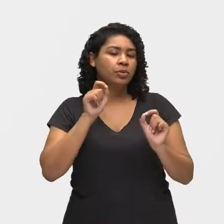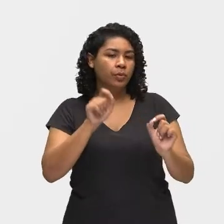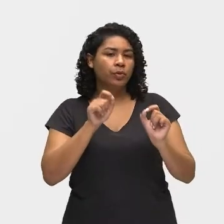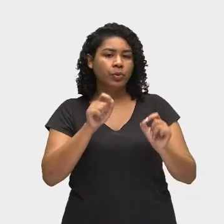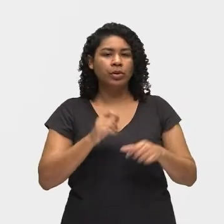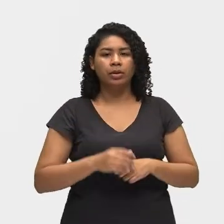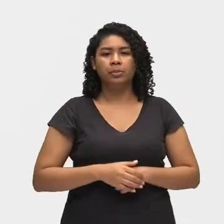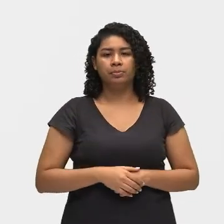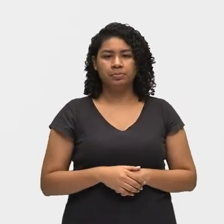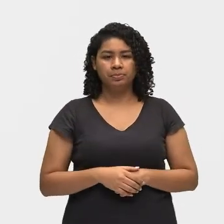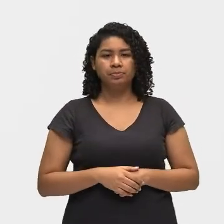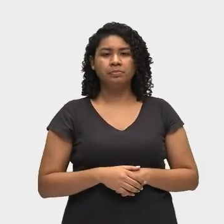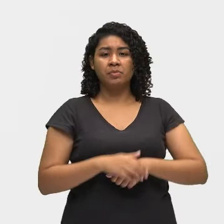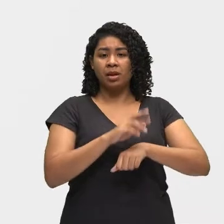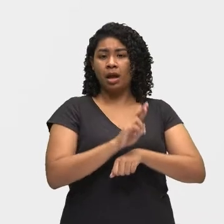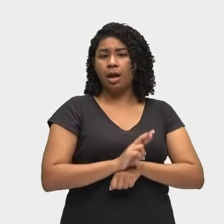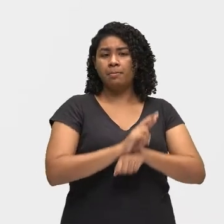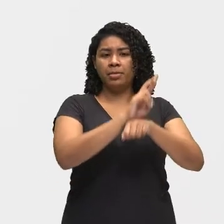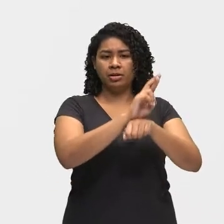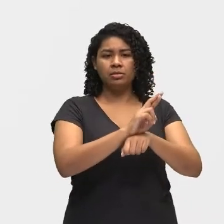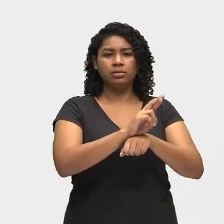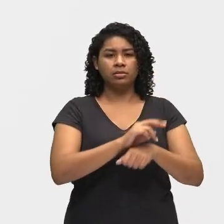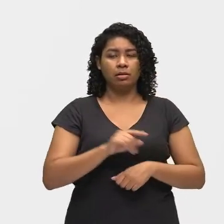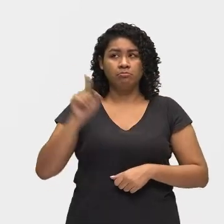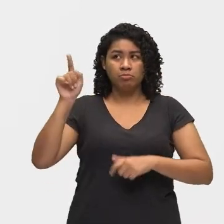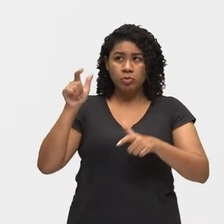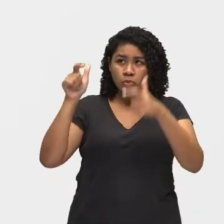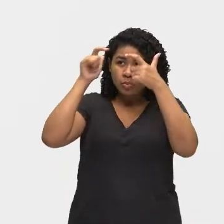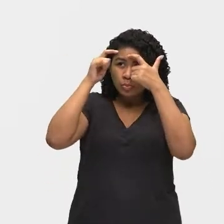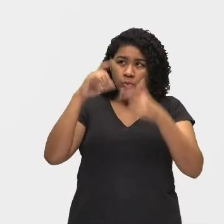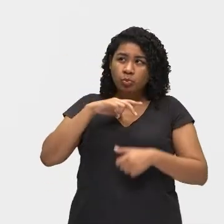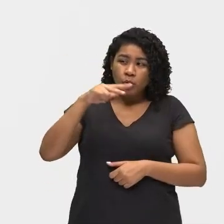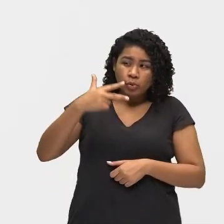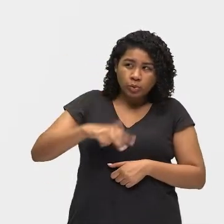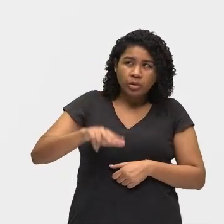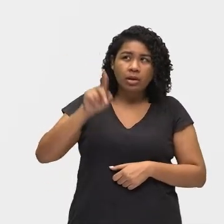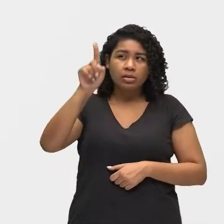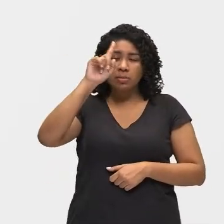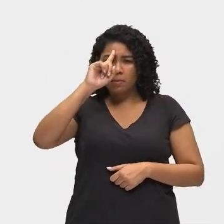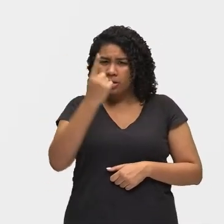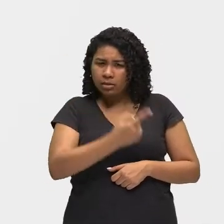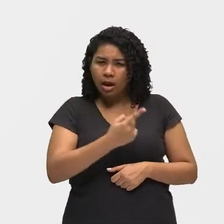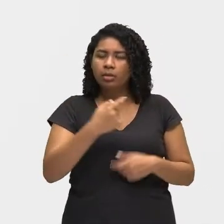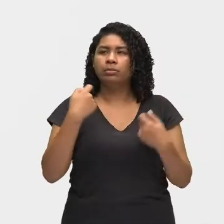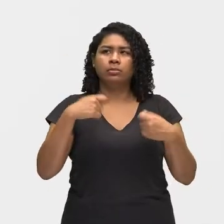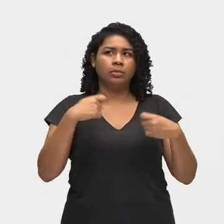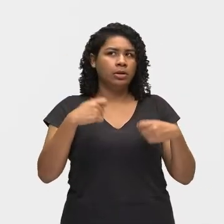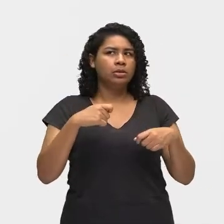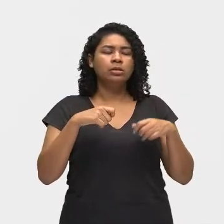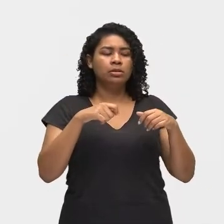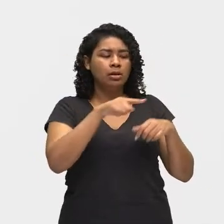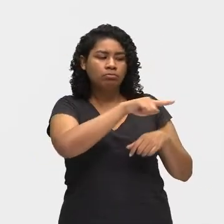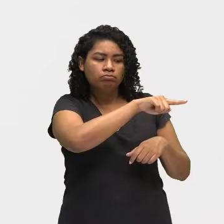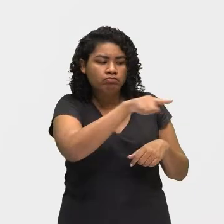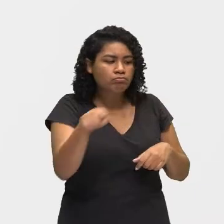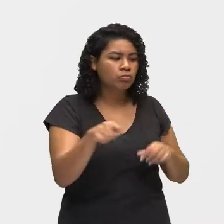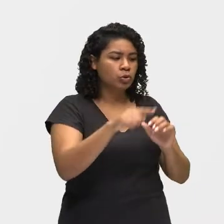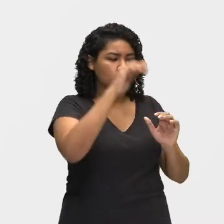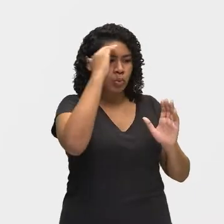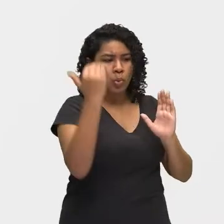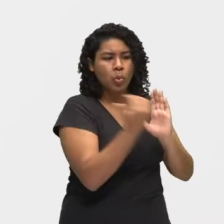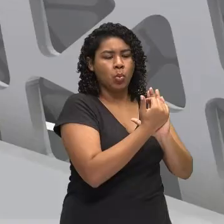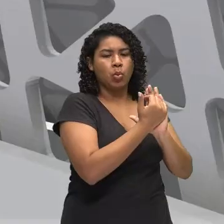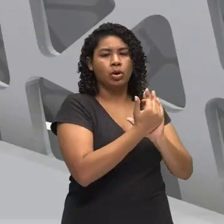cumprir as atribuições compostas pela coroa portuguesa à aldeia. Gente, era muito difícil se fazer cumprir uma lei